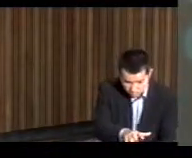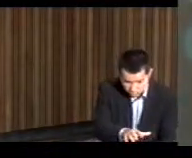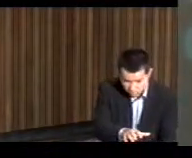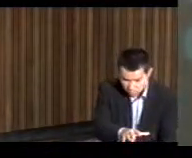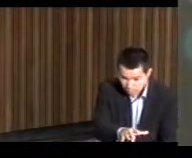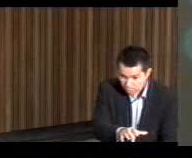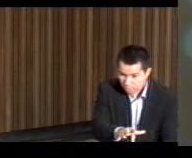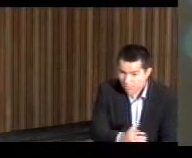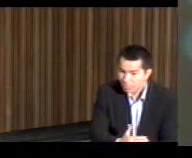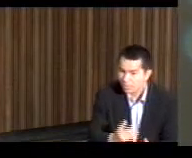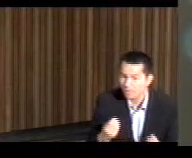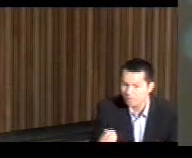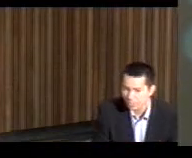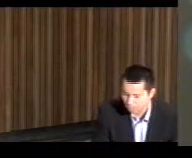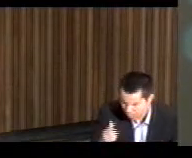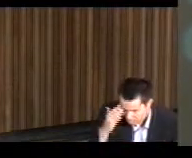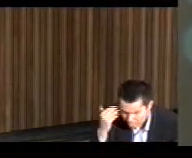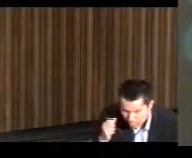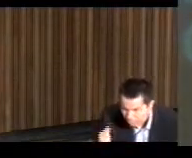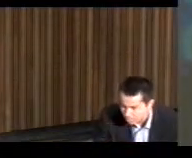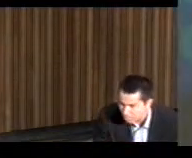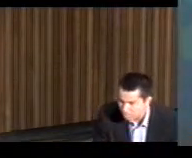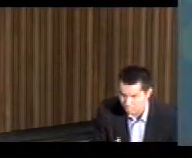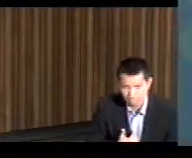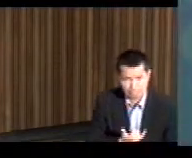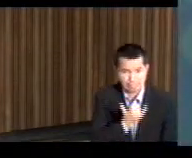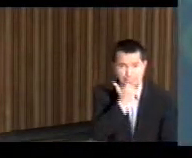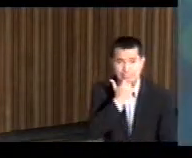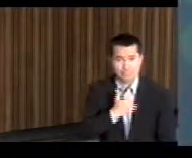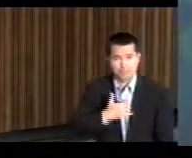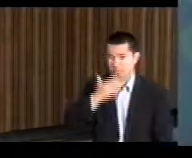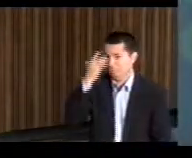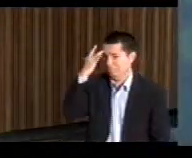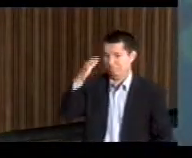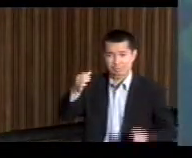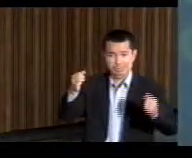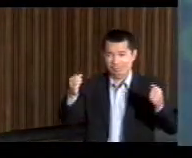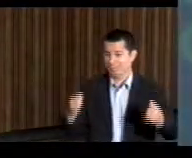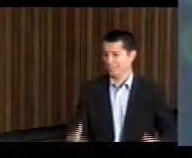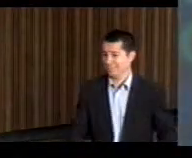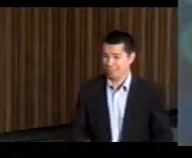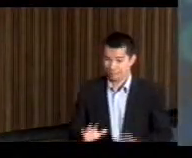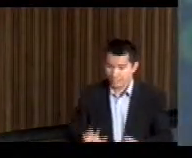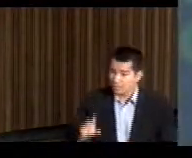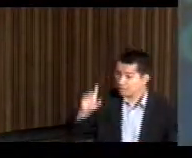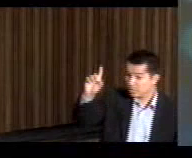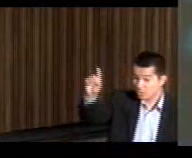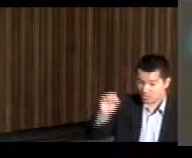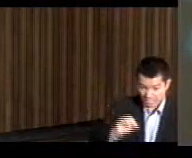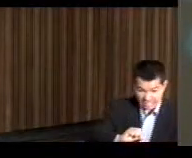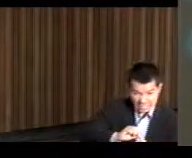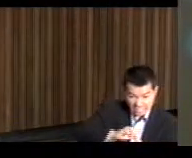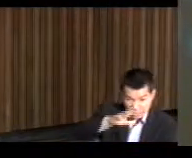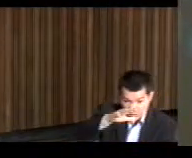Gente, eu não sei explicar. Esse é o Deus que se importa